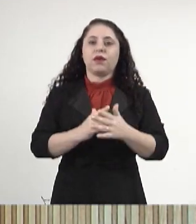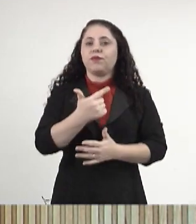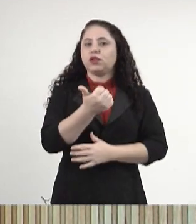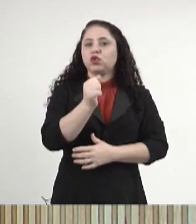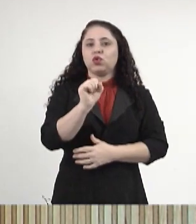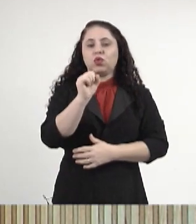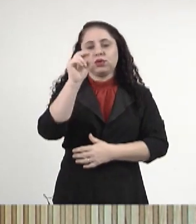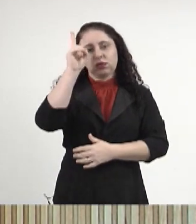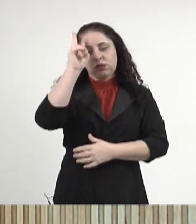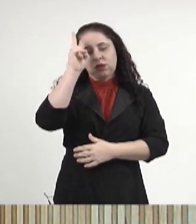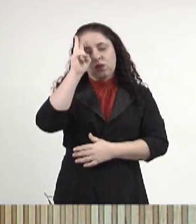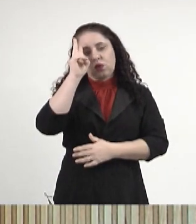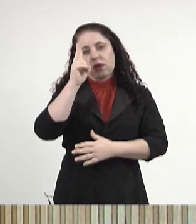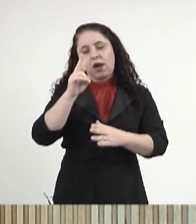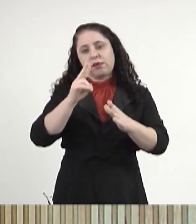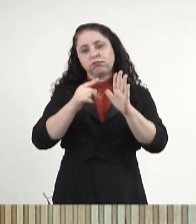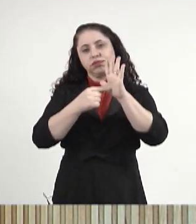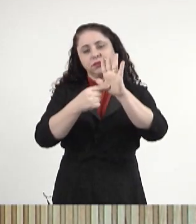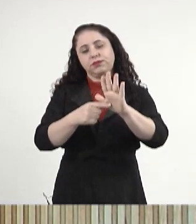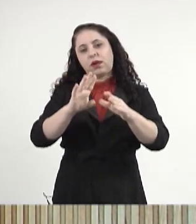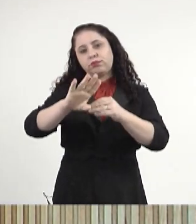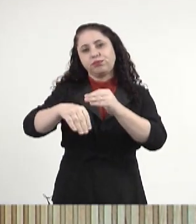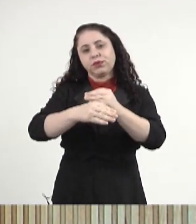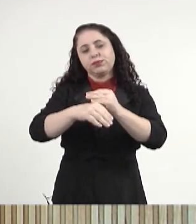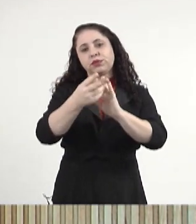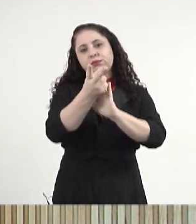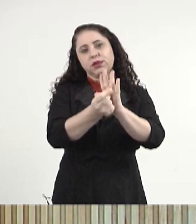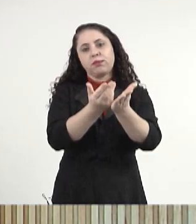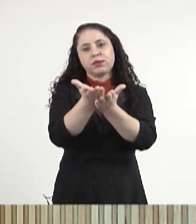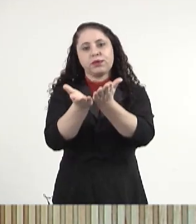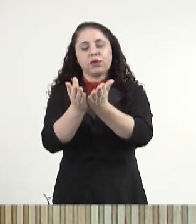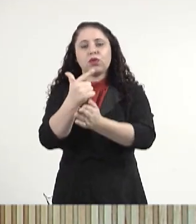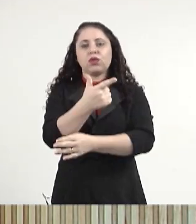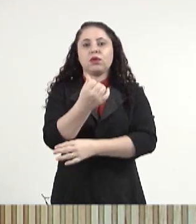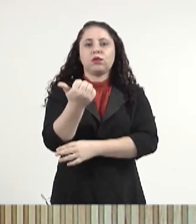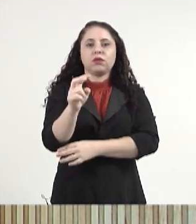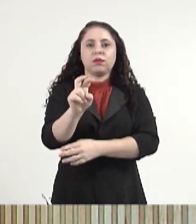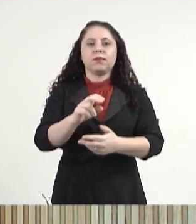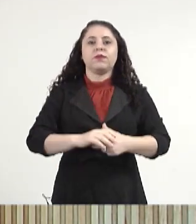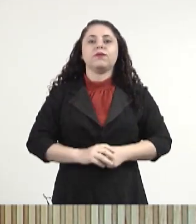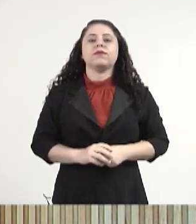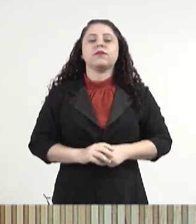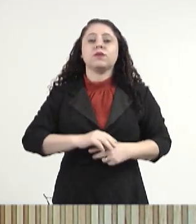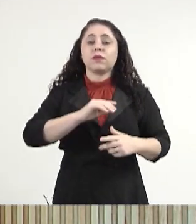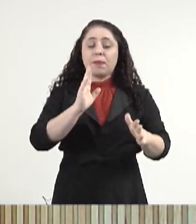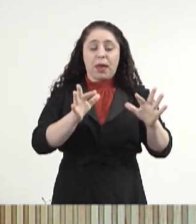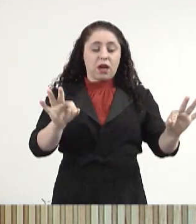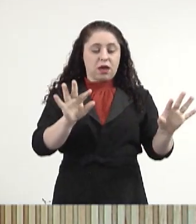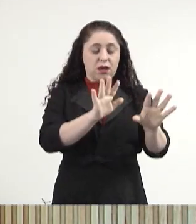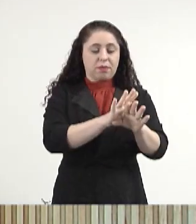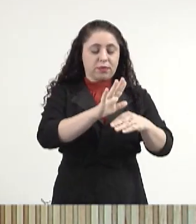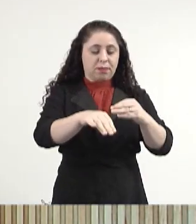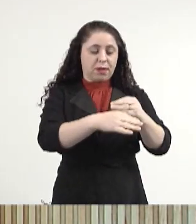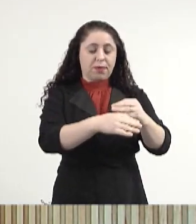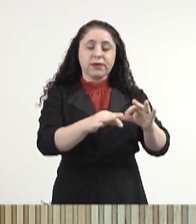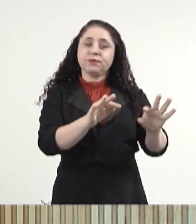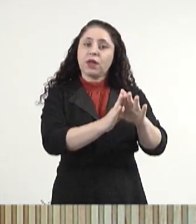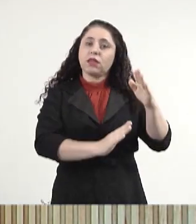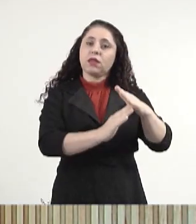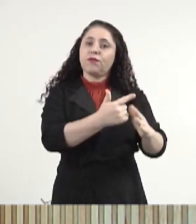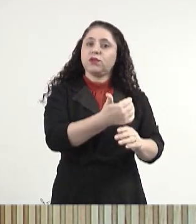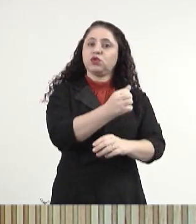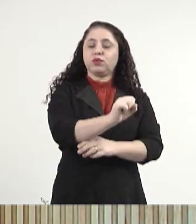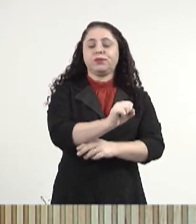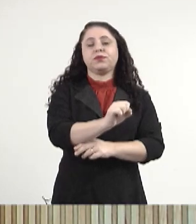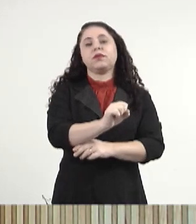próxima segunda-feira, para apresentar emendas ao orçamento de 2025. Após esse período de emendas, até dia 28,